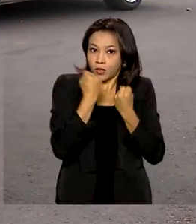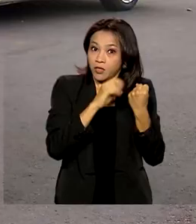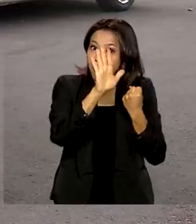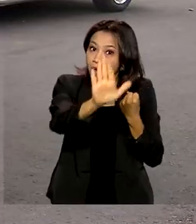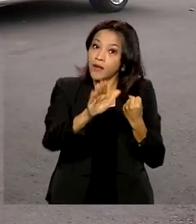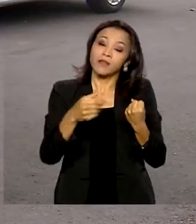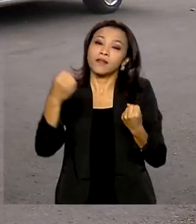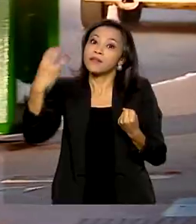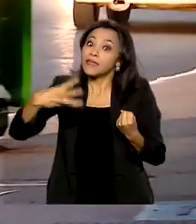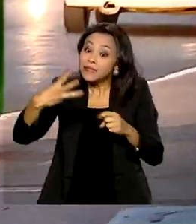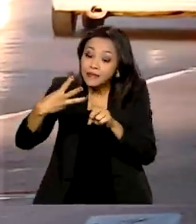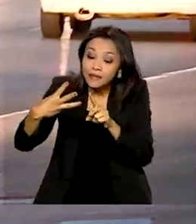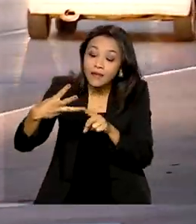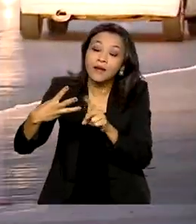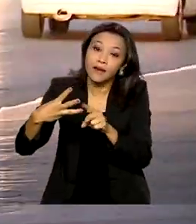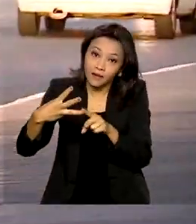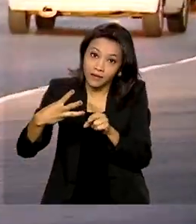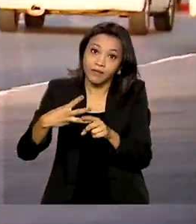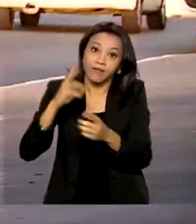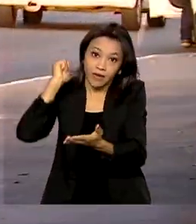parcela sem direito aos valores retroativos